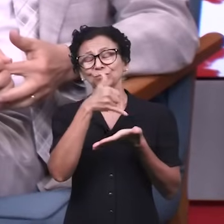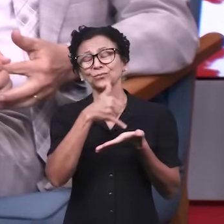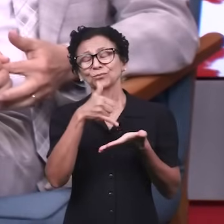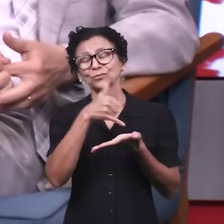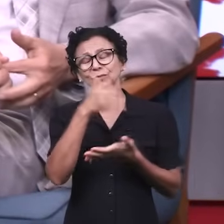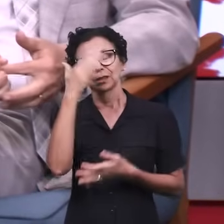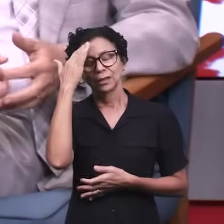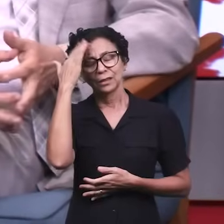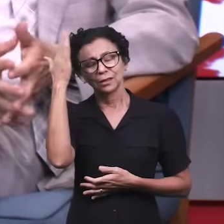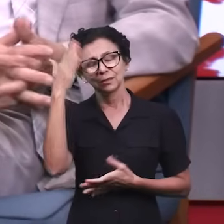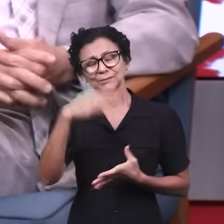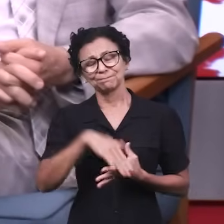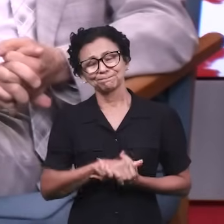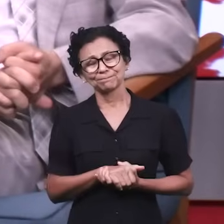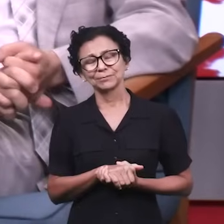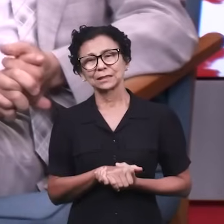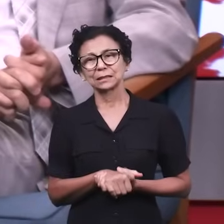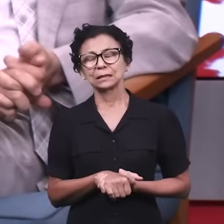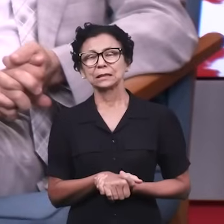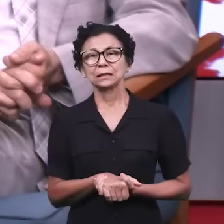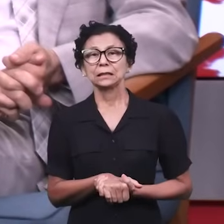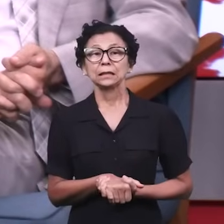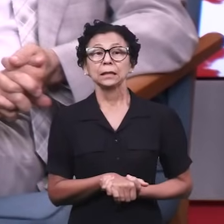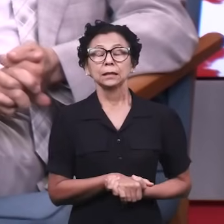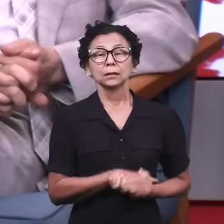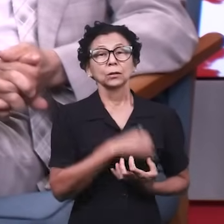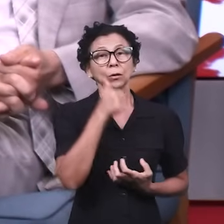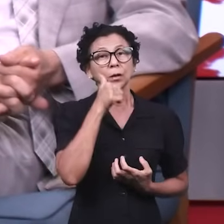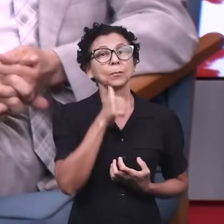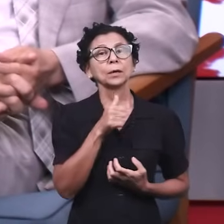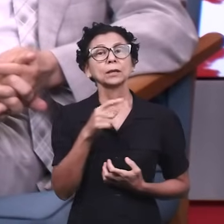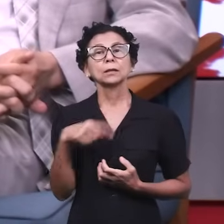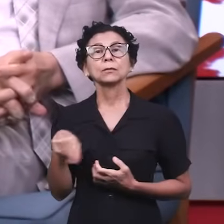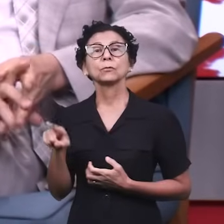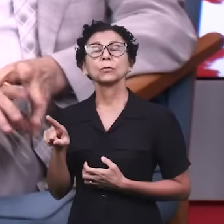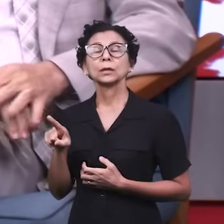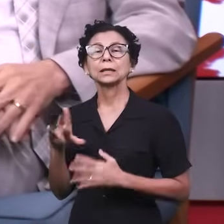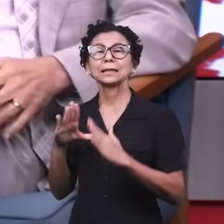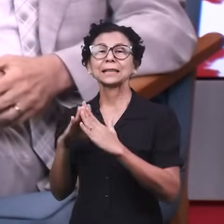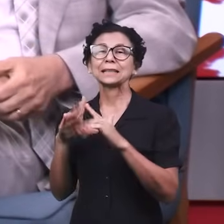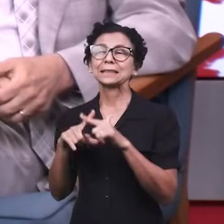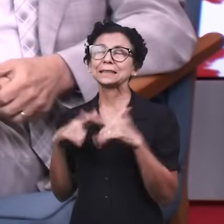ao passado, e era provável isso. Ela chegou na igreja